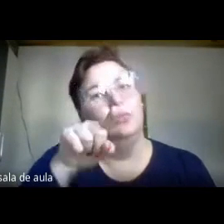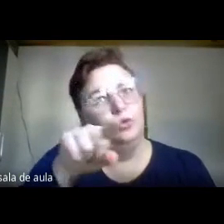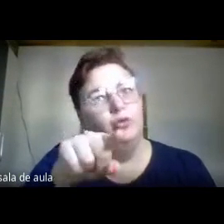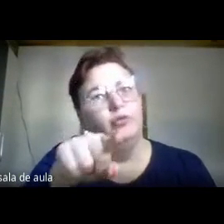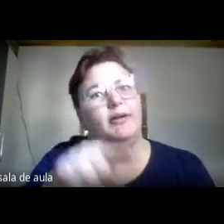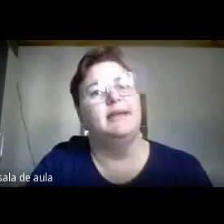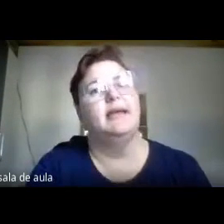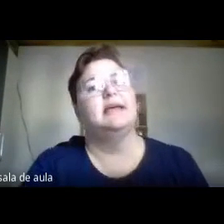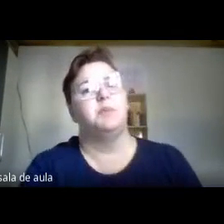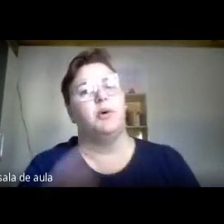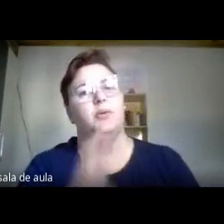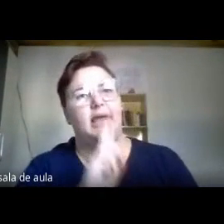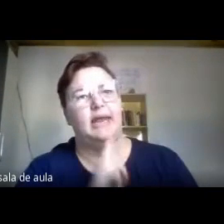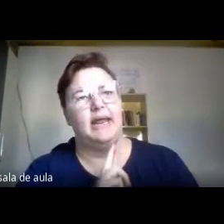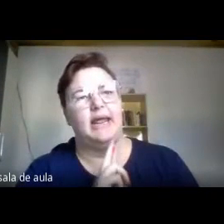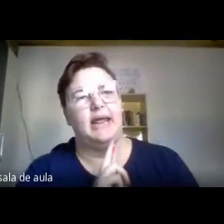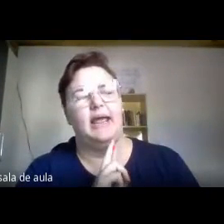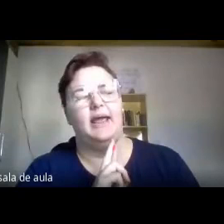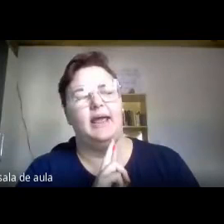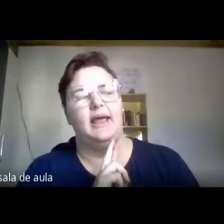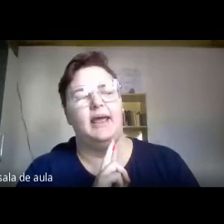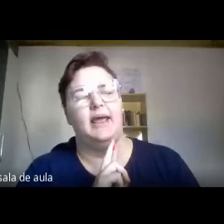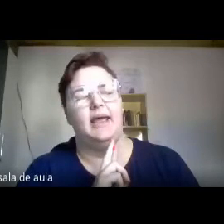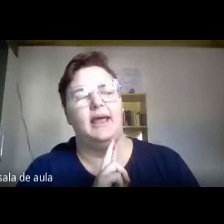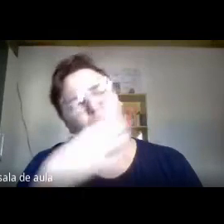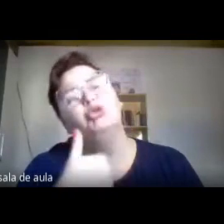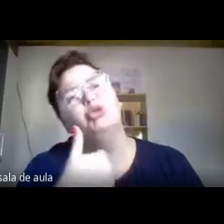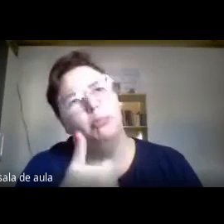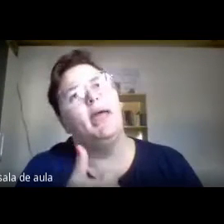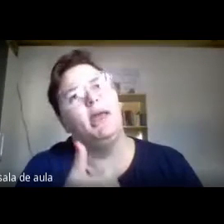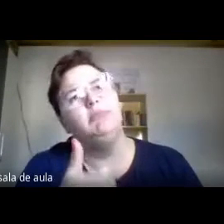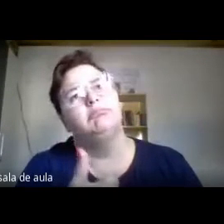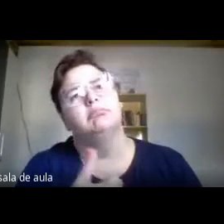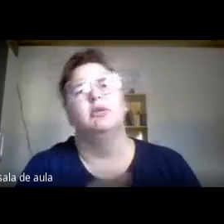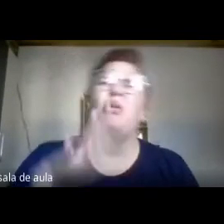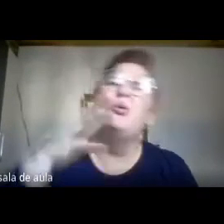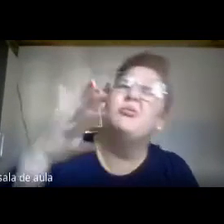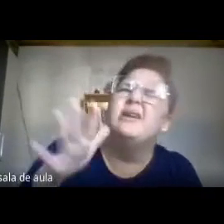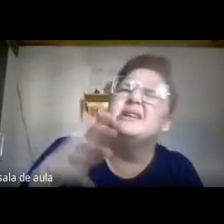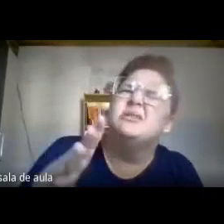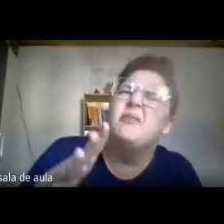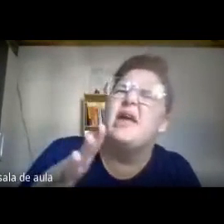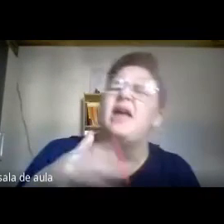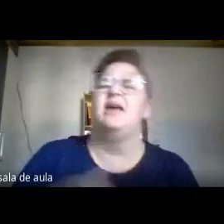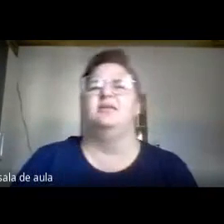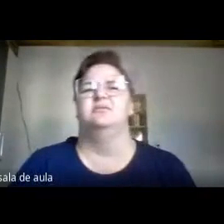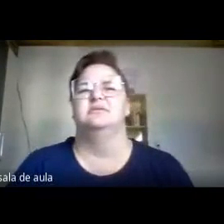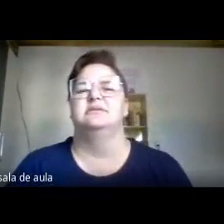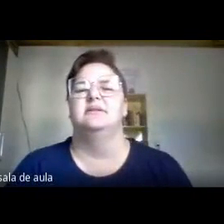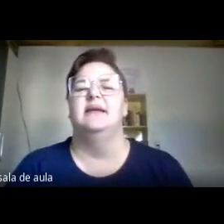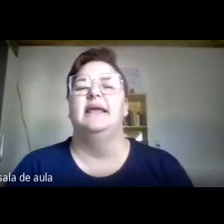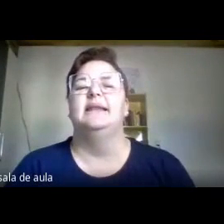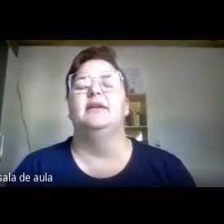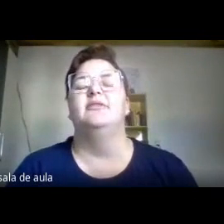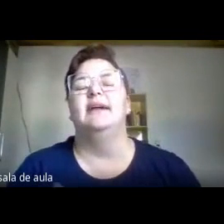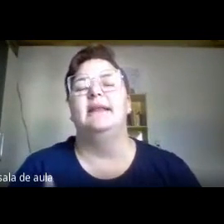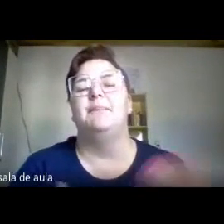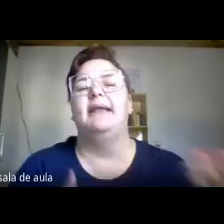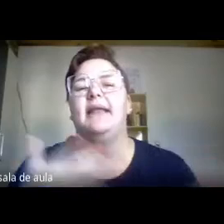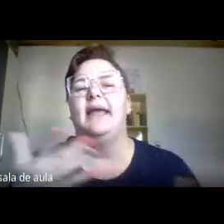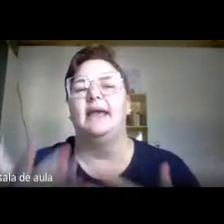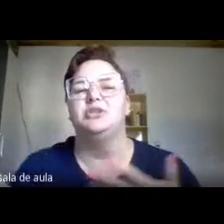Aí tu vai me responder, né? Tudo bem, ou mais ou menos. Então